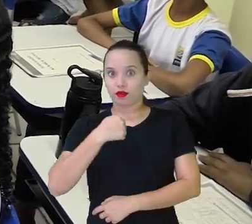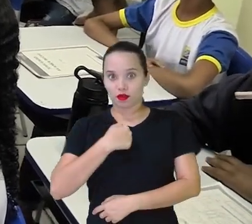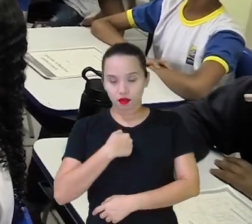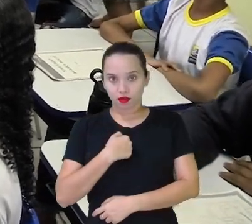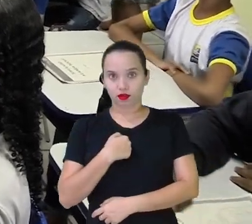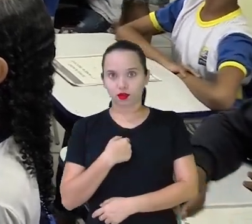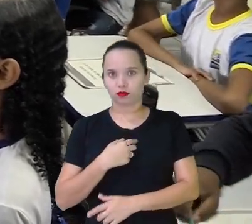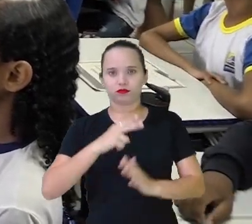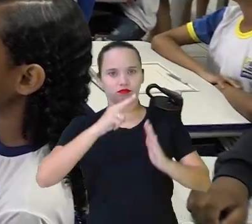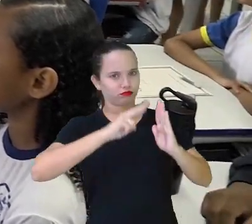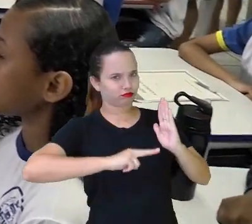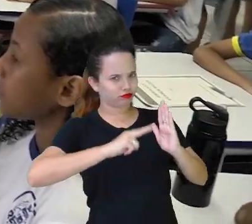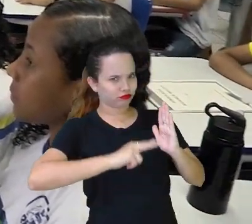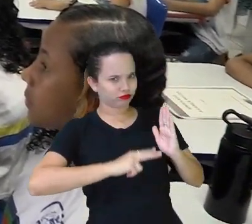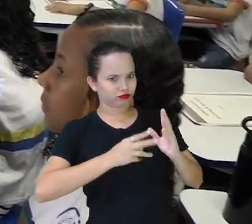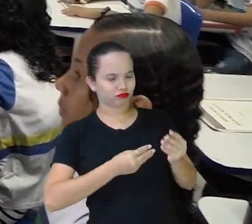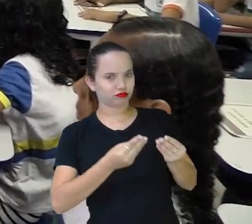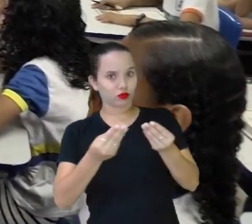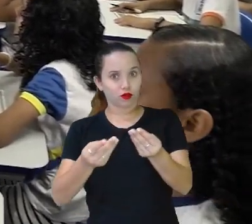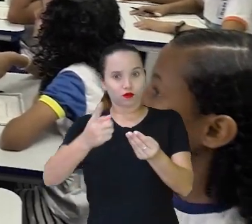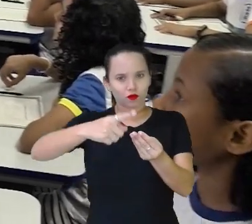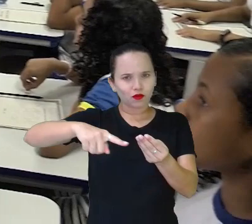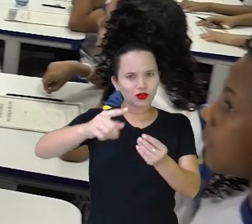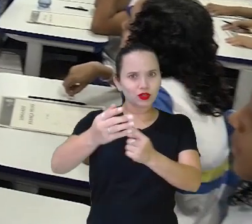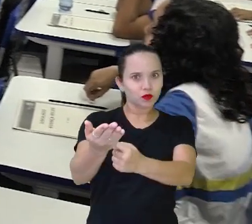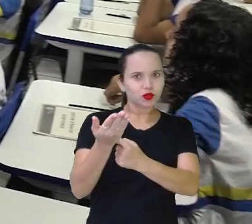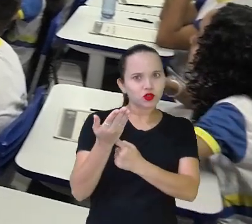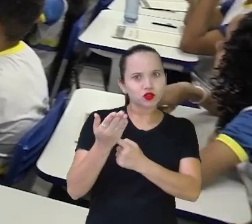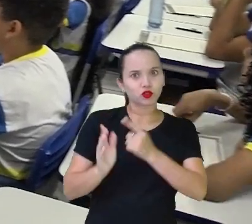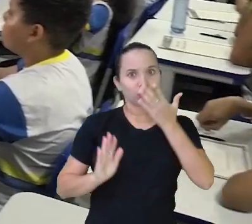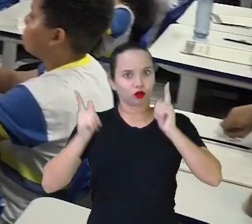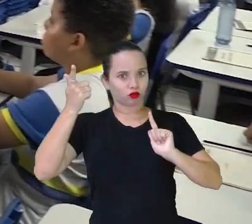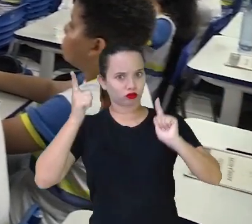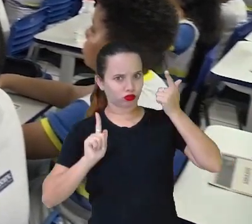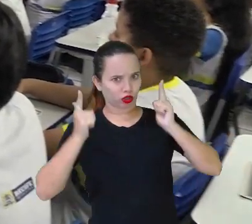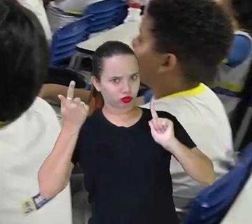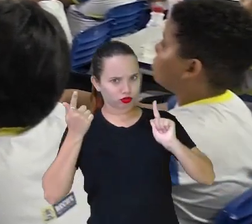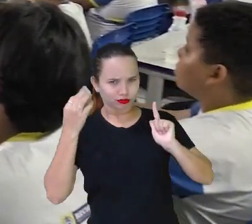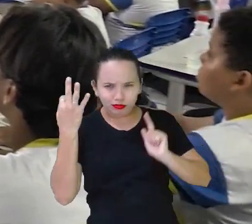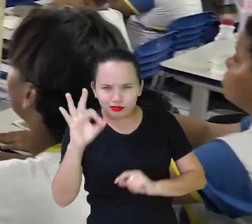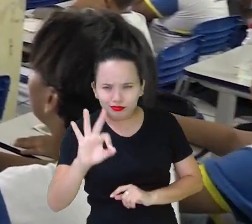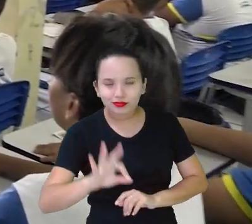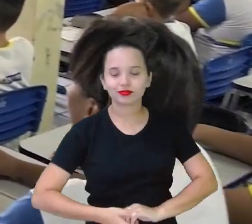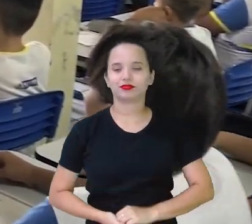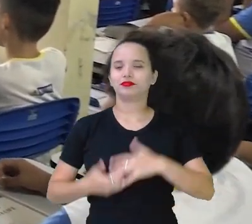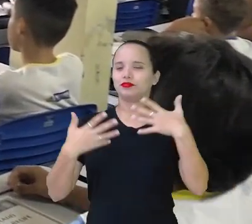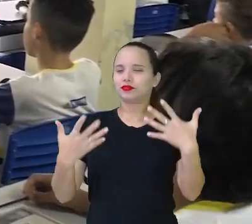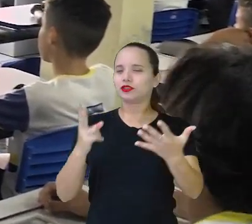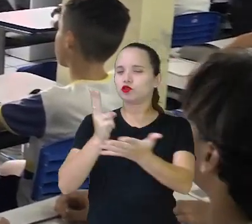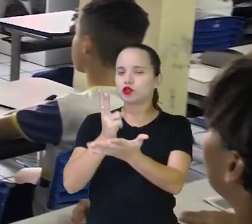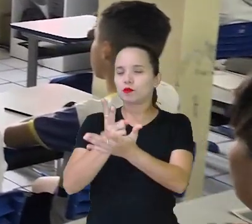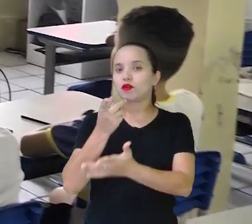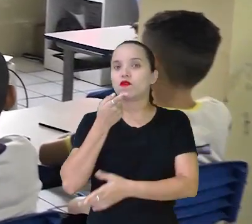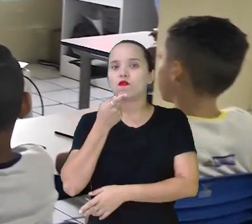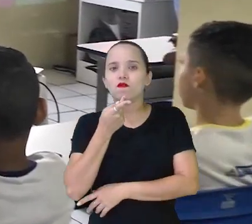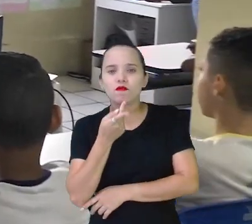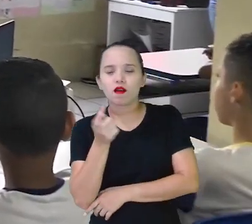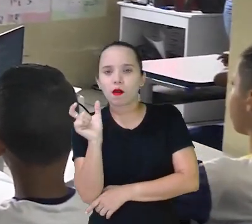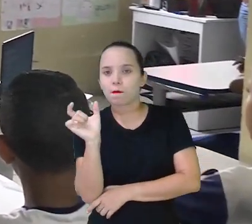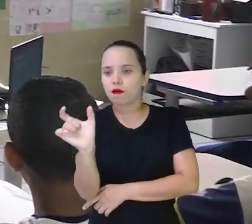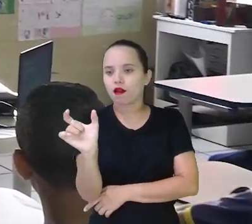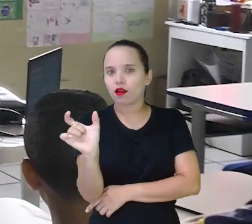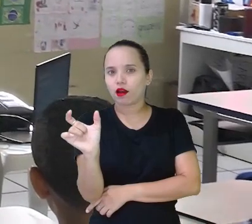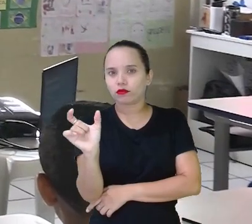ler um textozinho para vocês e vocês vão me ajudar com os gestos, tá certo? Toda vez que eu falar